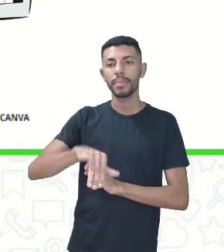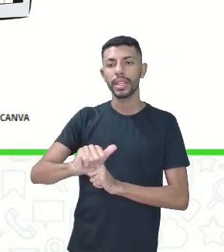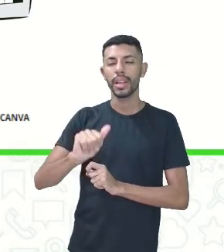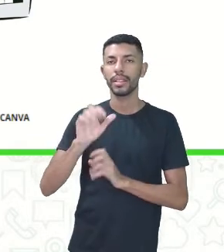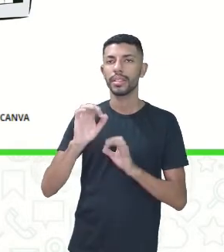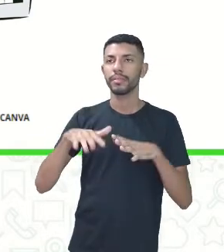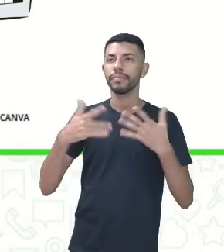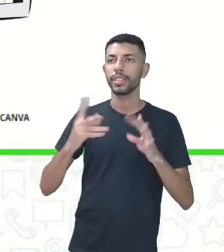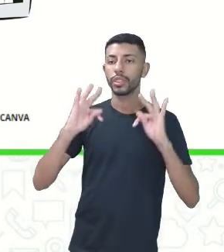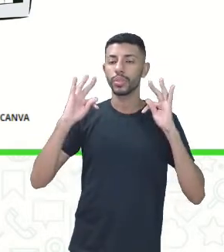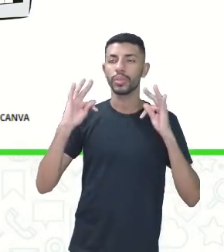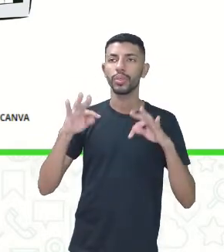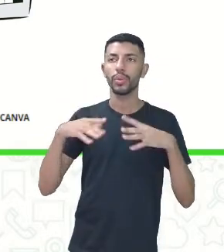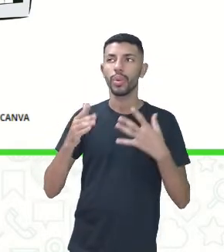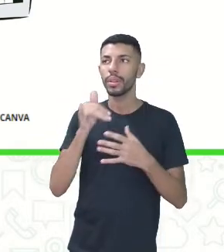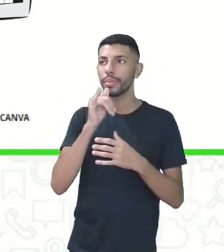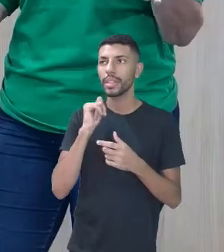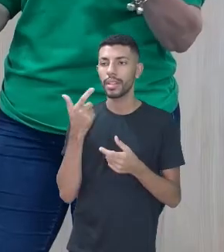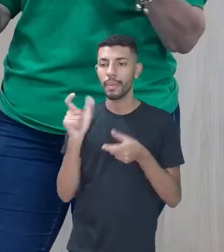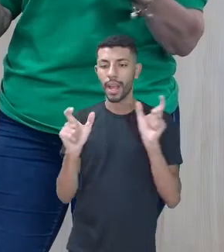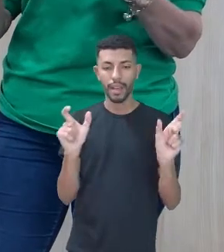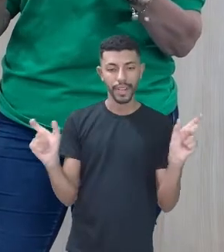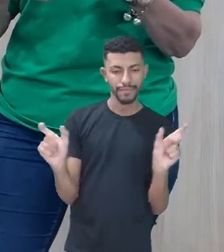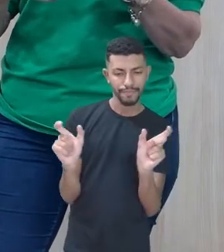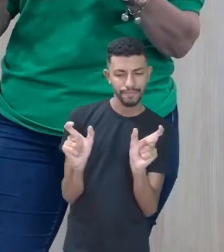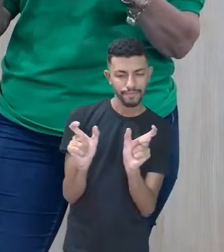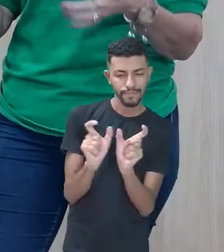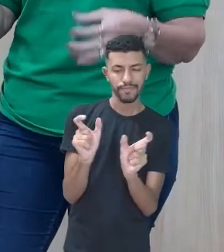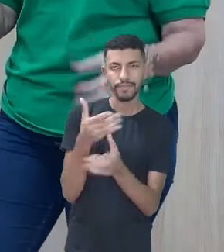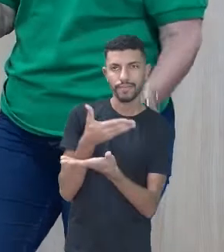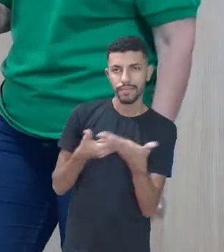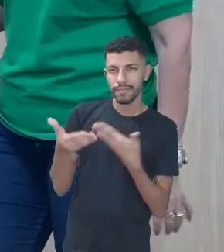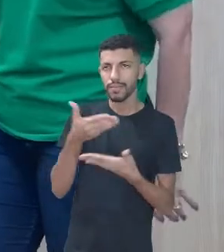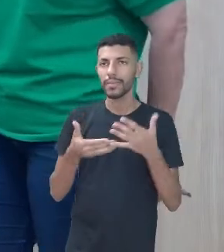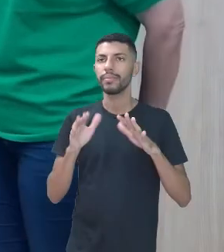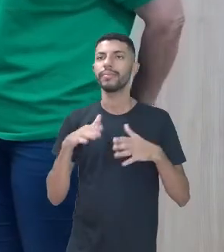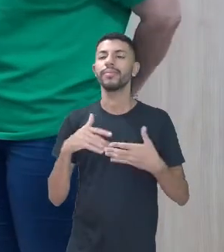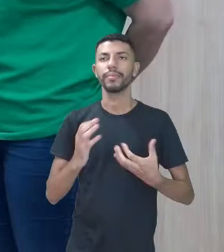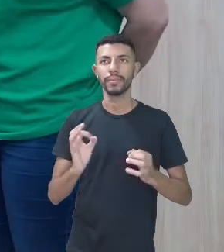Então, quando elas estão com essa proximidade.